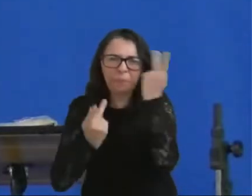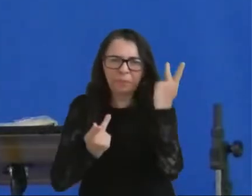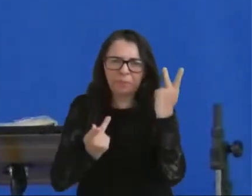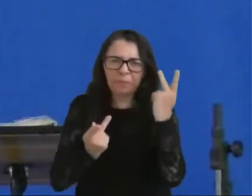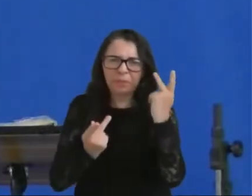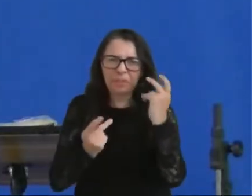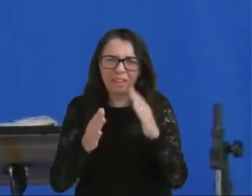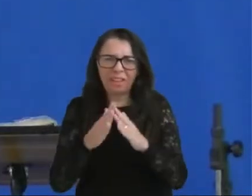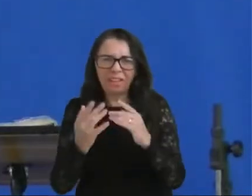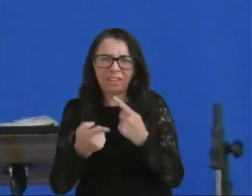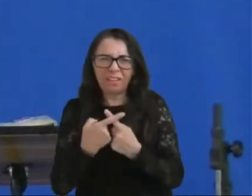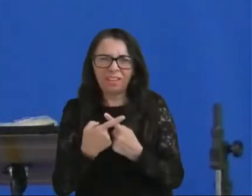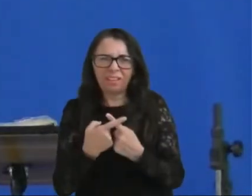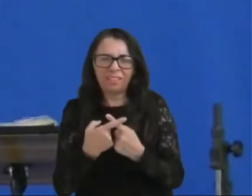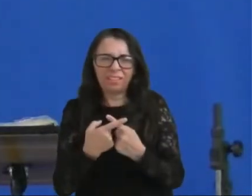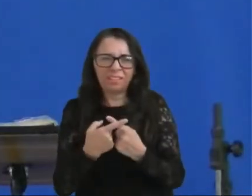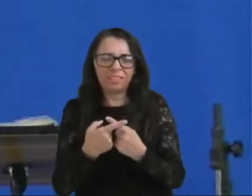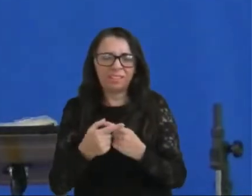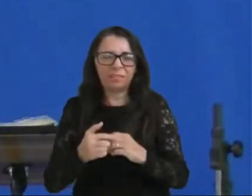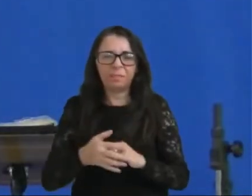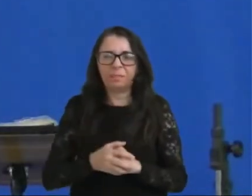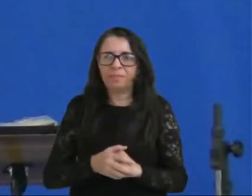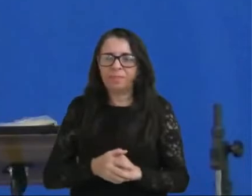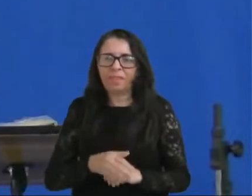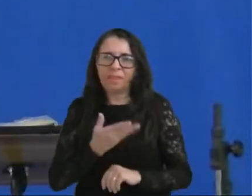aquela sensação do primeiro amor.